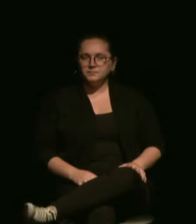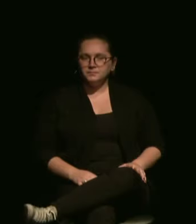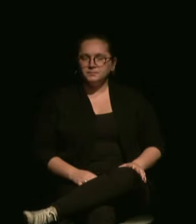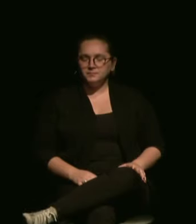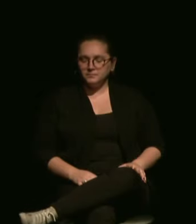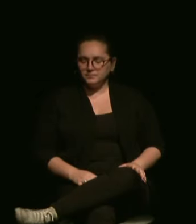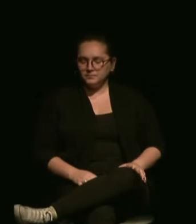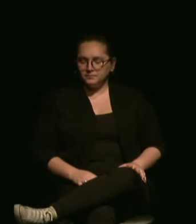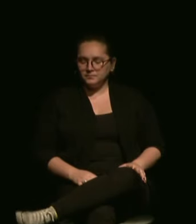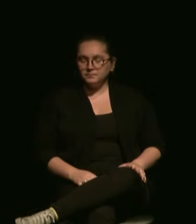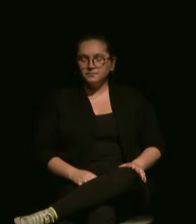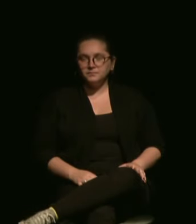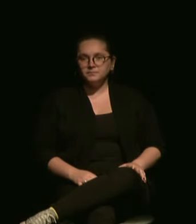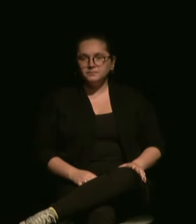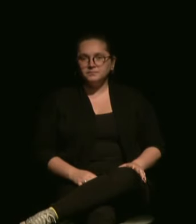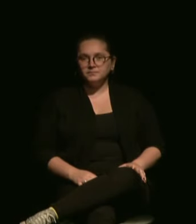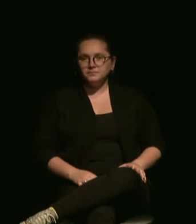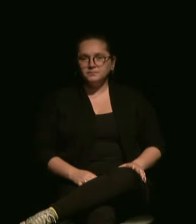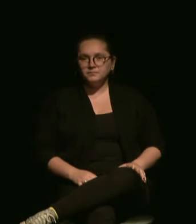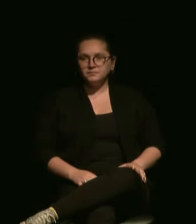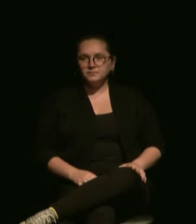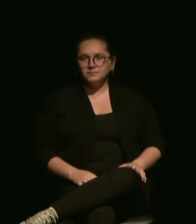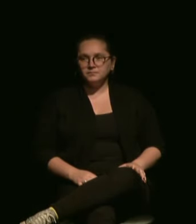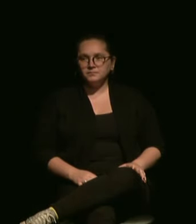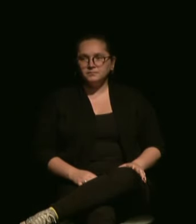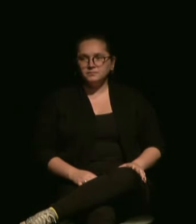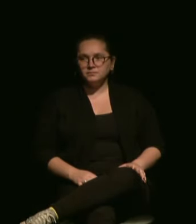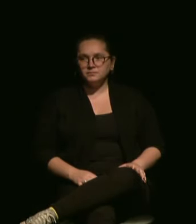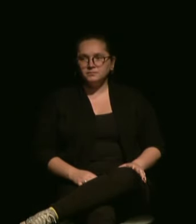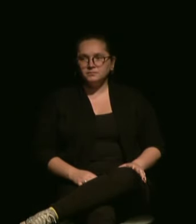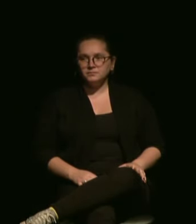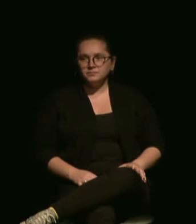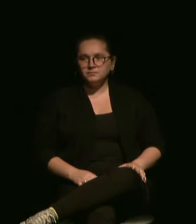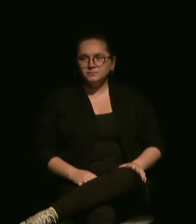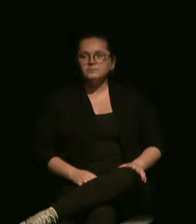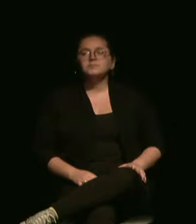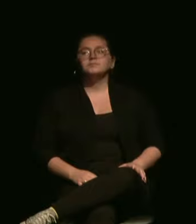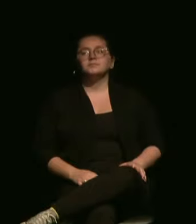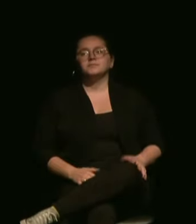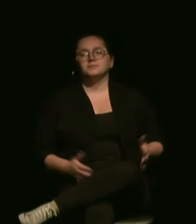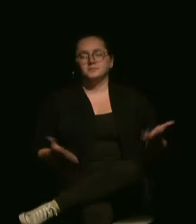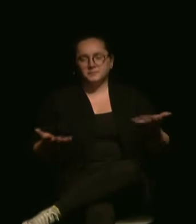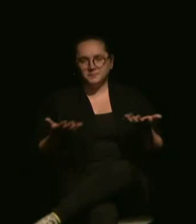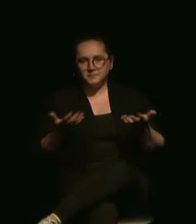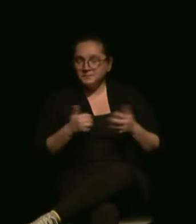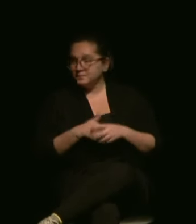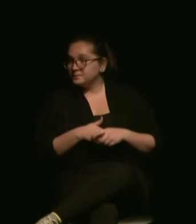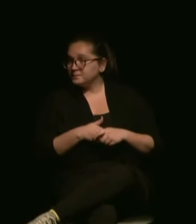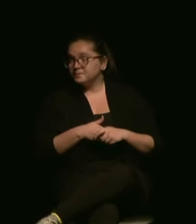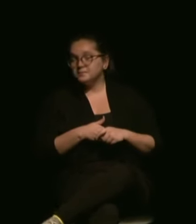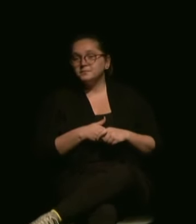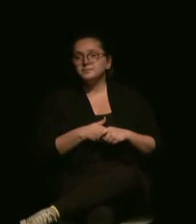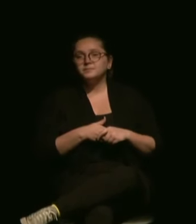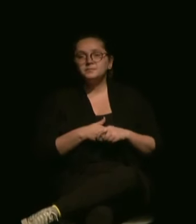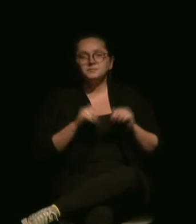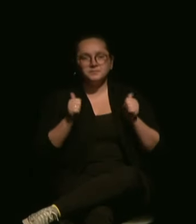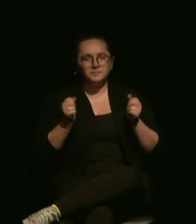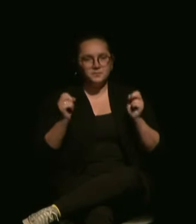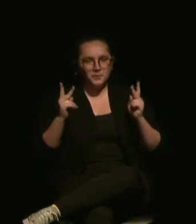Aí vai e lava, bem lavadinho. Põe mais alto agora, porque... Coa. Isso. E deixa aquela farinhazinha. Ok, vamos